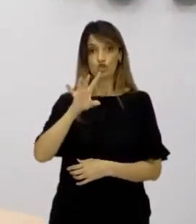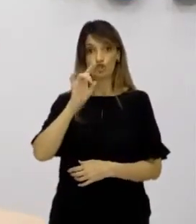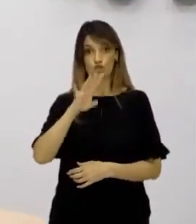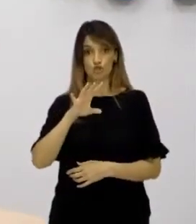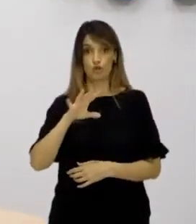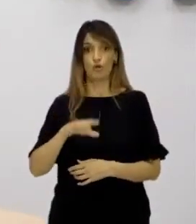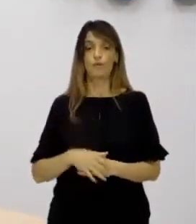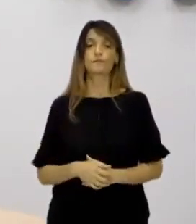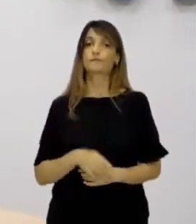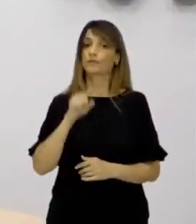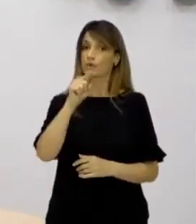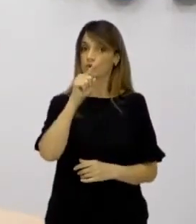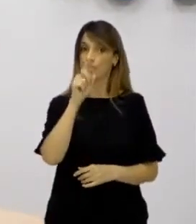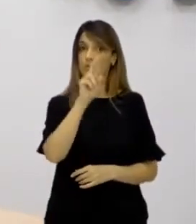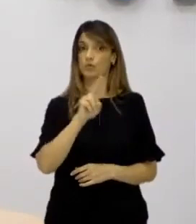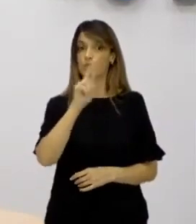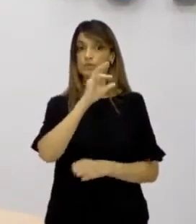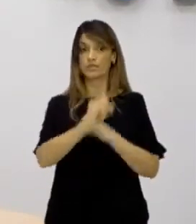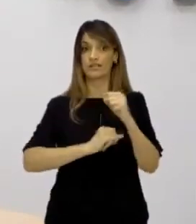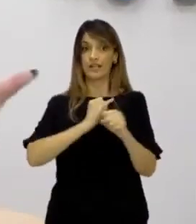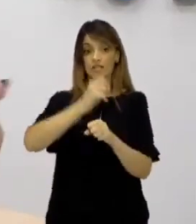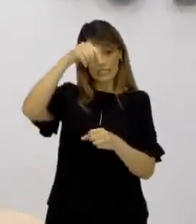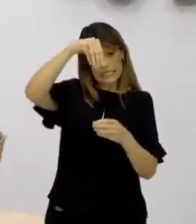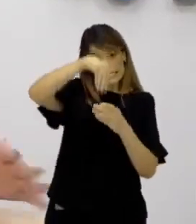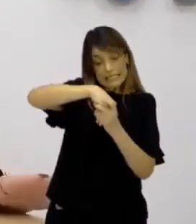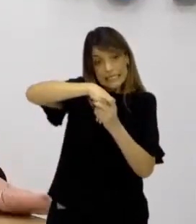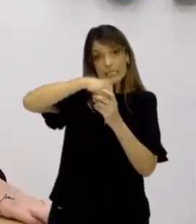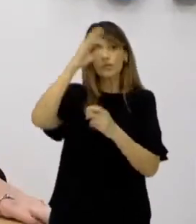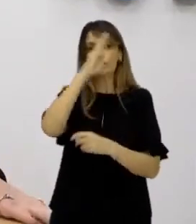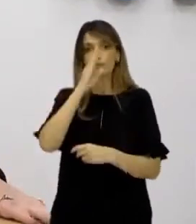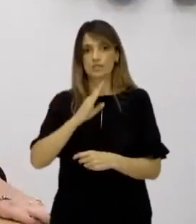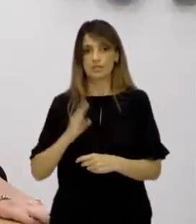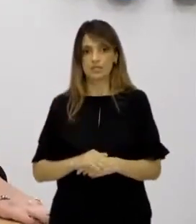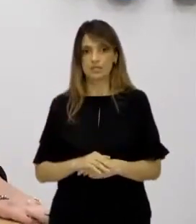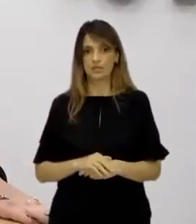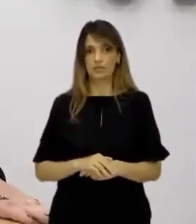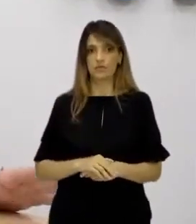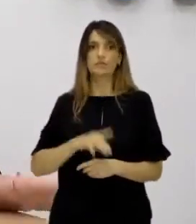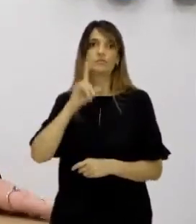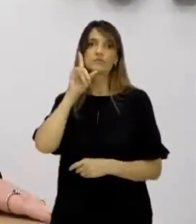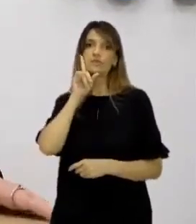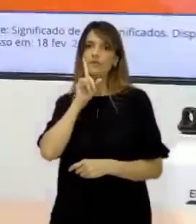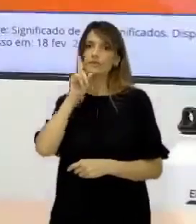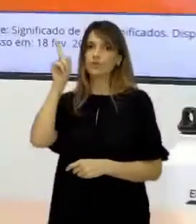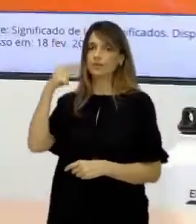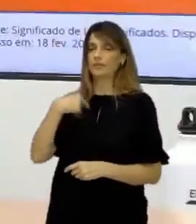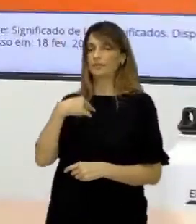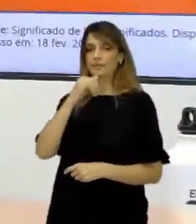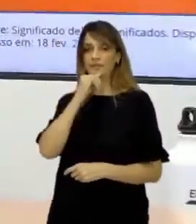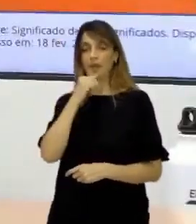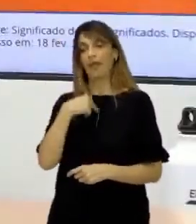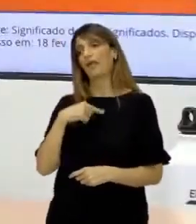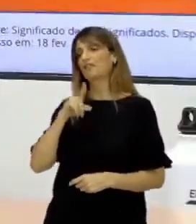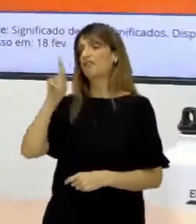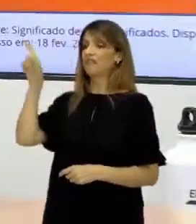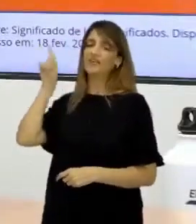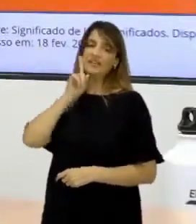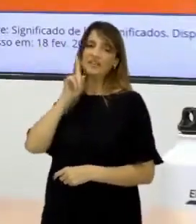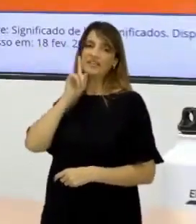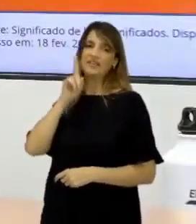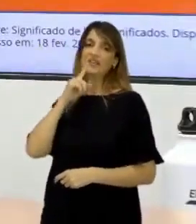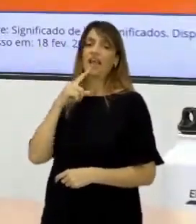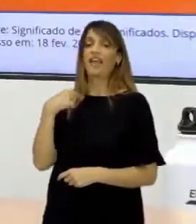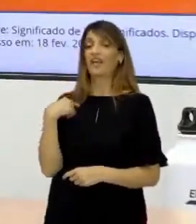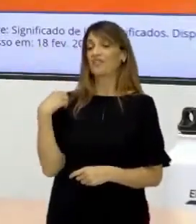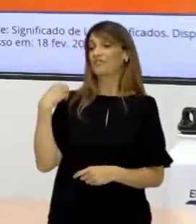com você utilizando a internet aqui dentro. Mudei para os Estados Unidos. Blogueira. Blogueira. Ah, mudei. Tô ali. Não, na verdade, hoje eu vou passar uma tardezinha